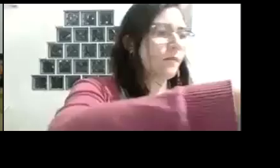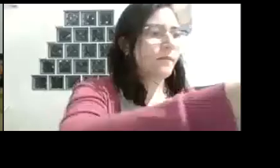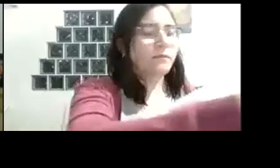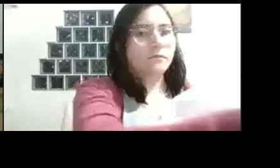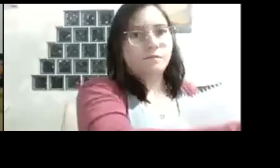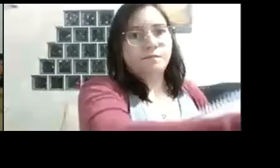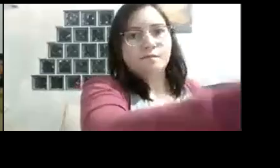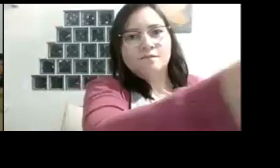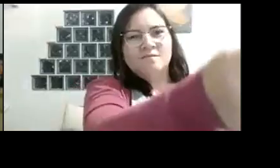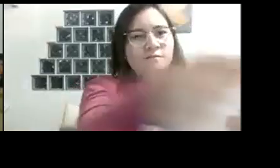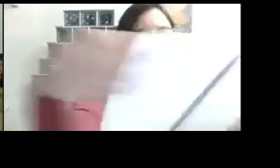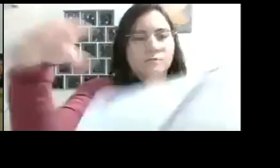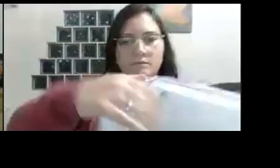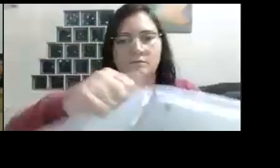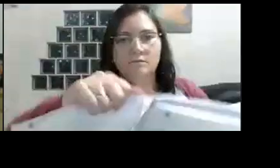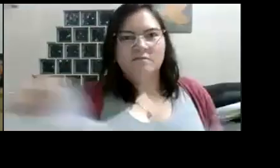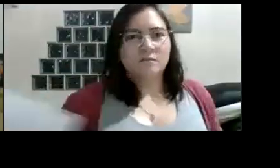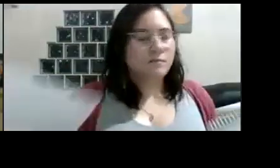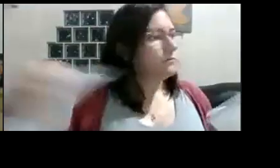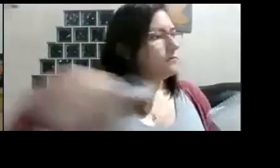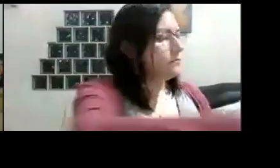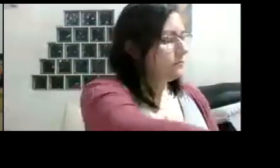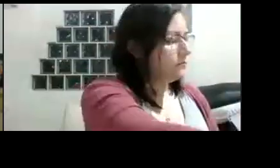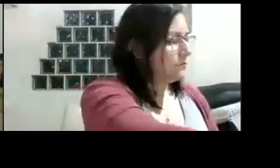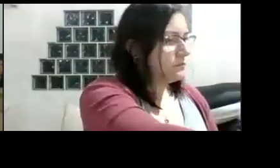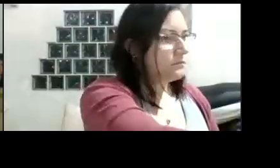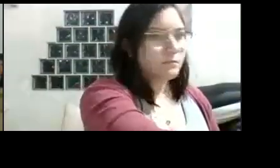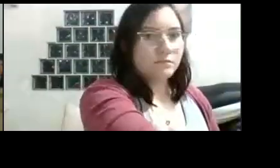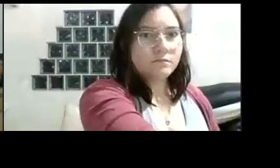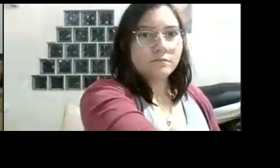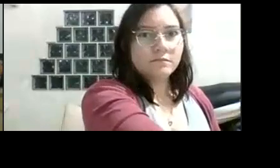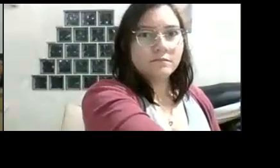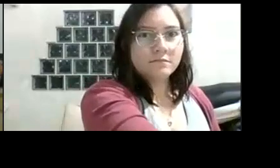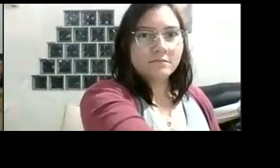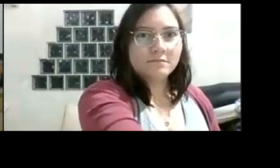Gravando. Cuidado que tu fala, Andressa. A partir de agora.